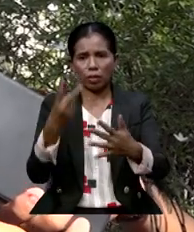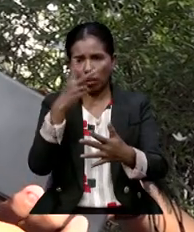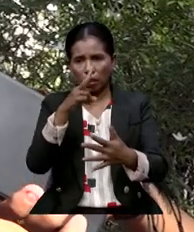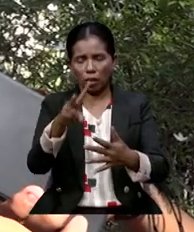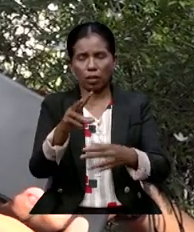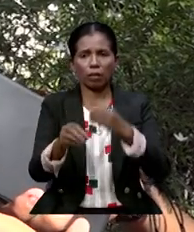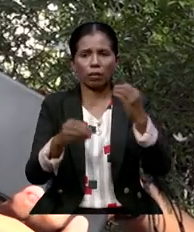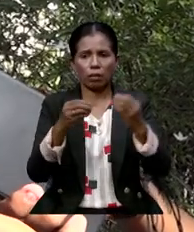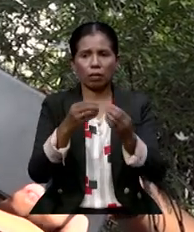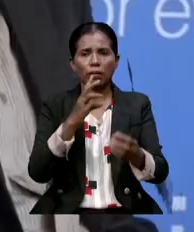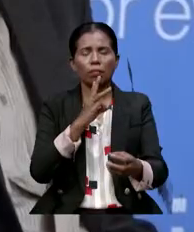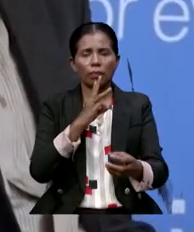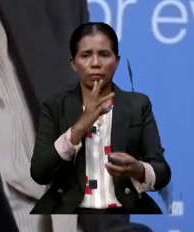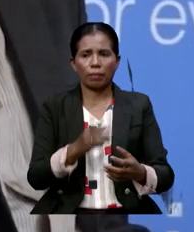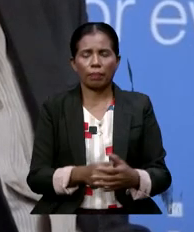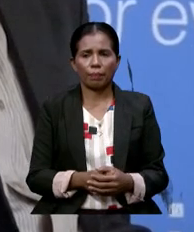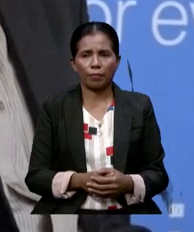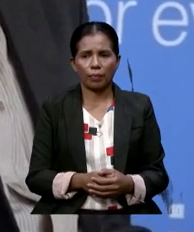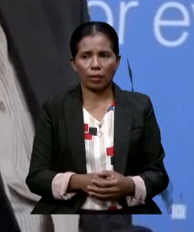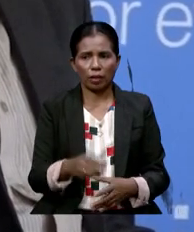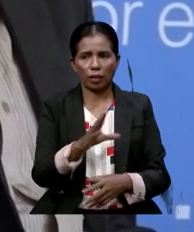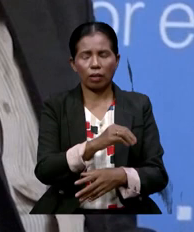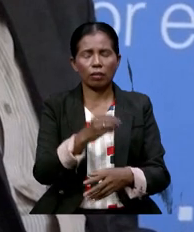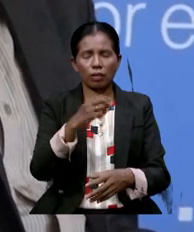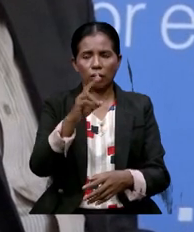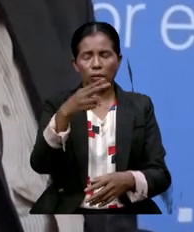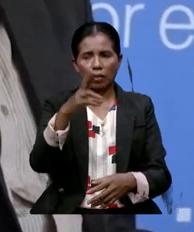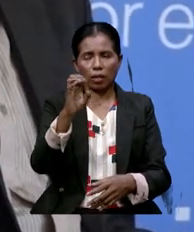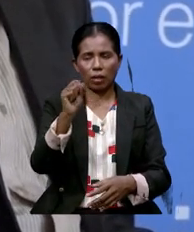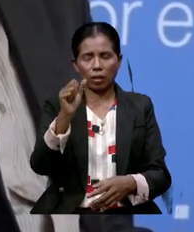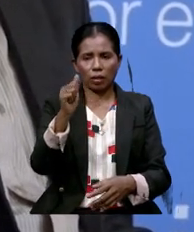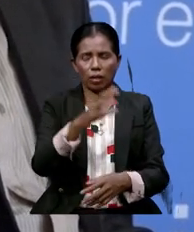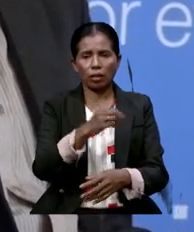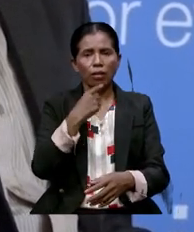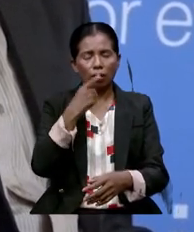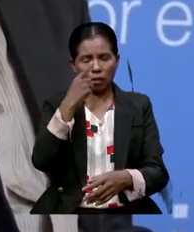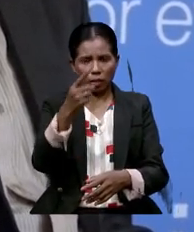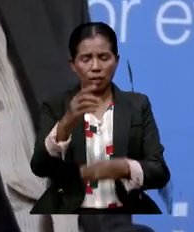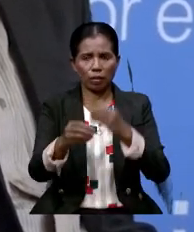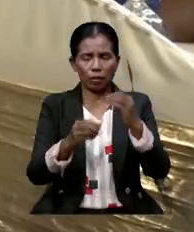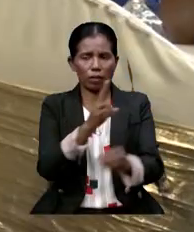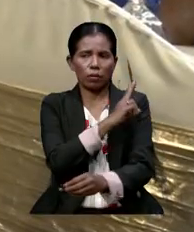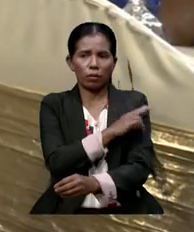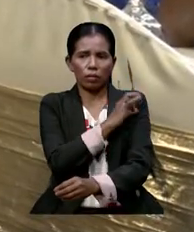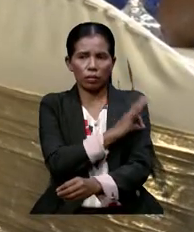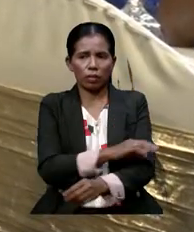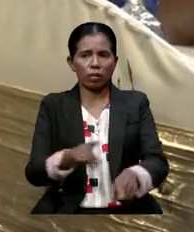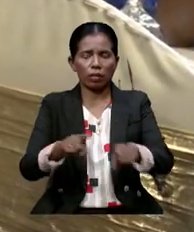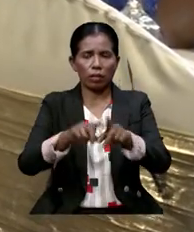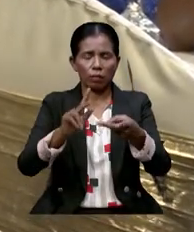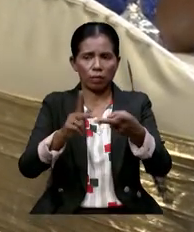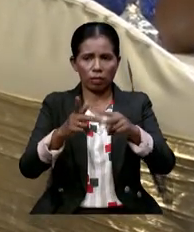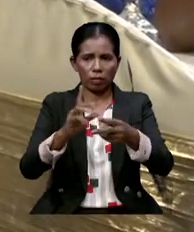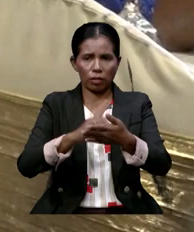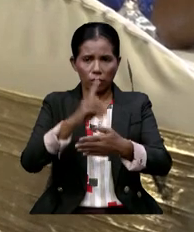kontrola ba kualidade B. Nunemos Suranga de Silva was speciality HTT UNICEF hanesan parceiro